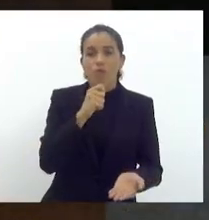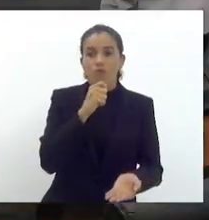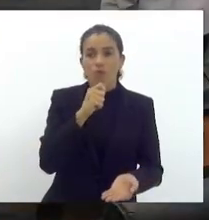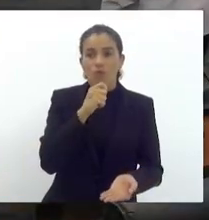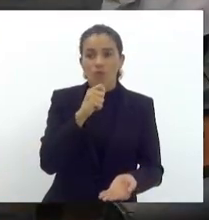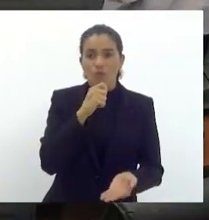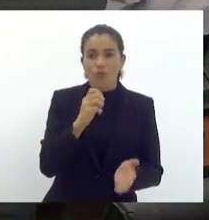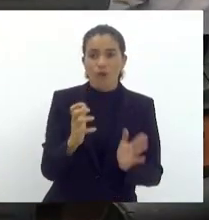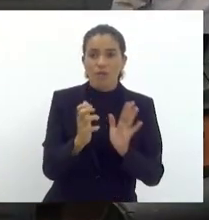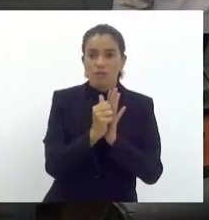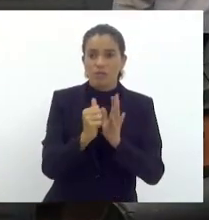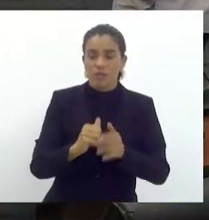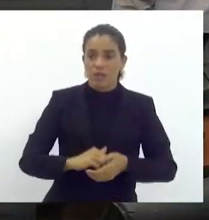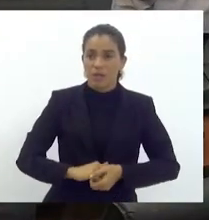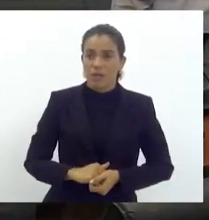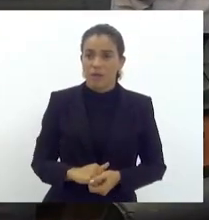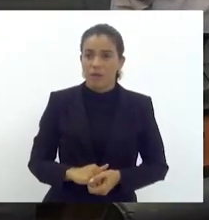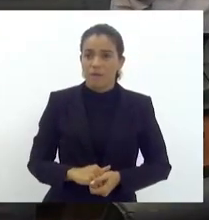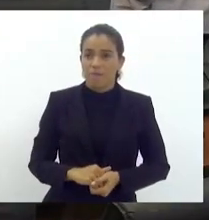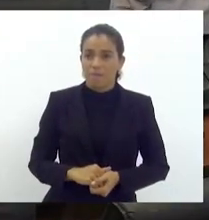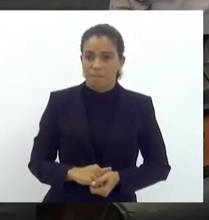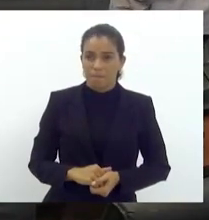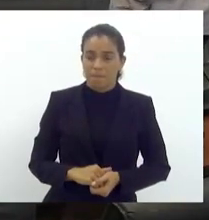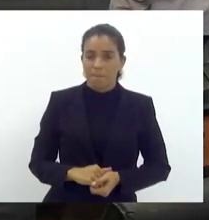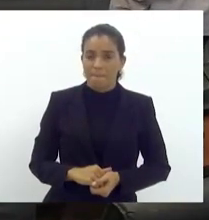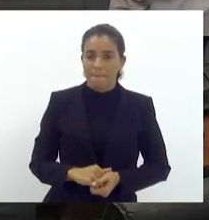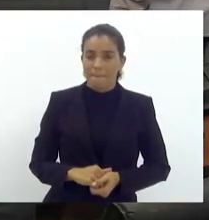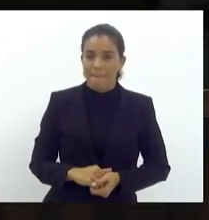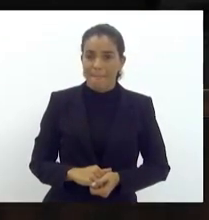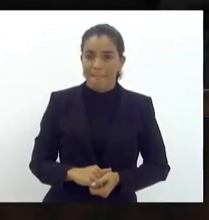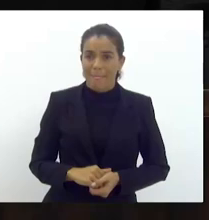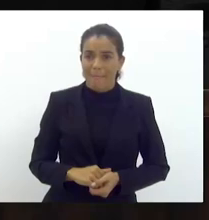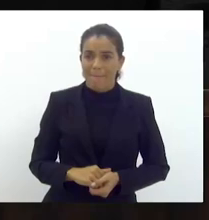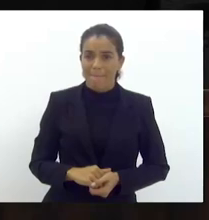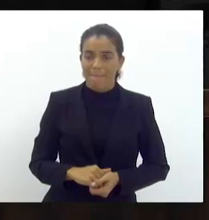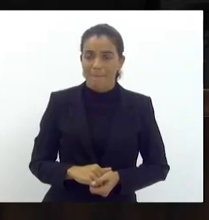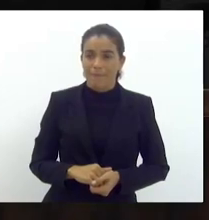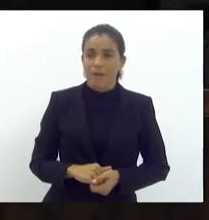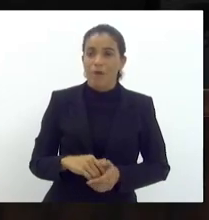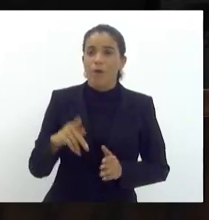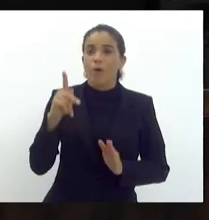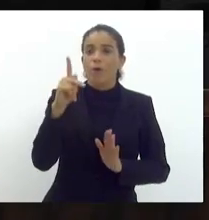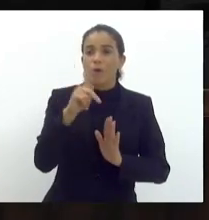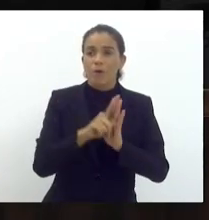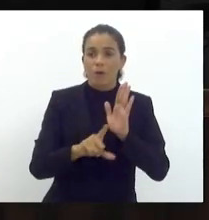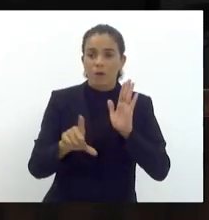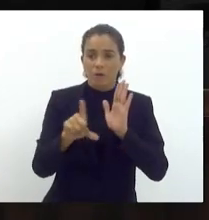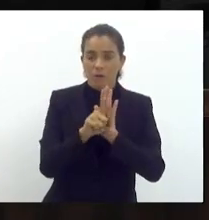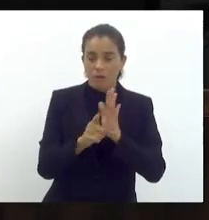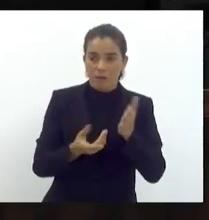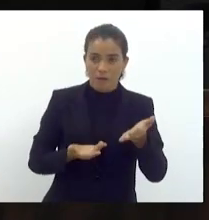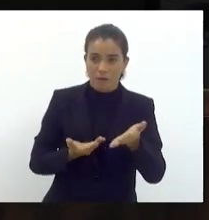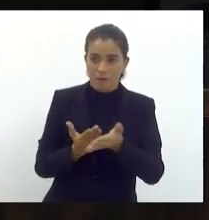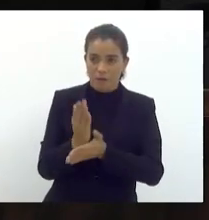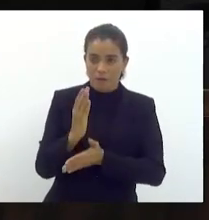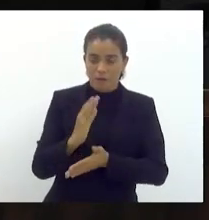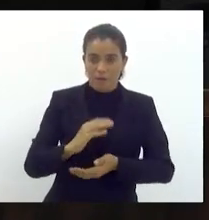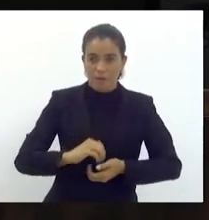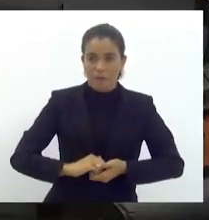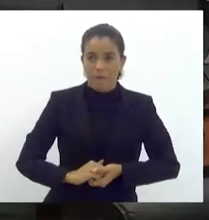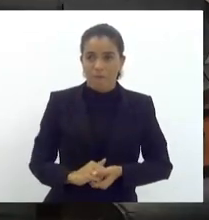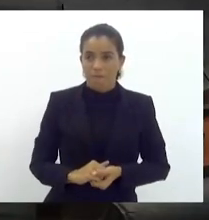dela perfeito o projeto está aprovado salvos destaques